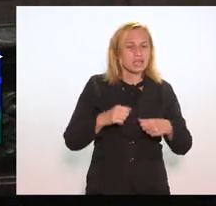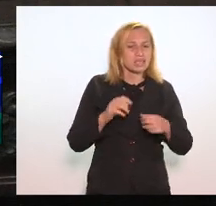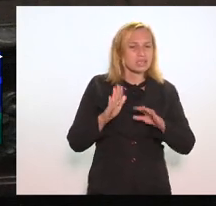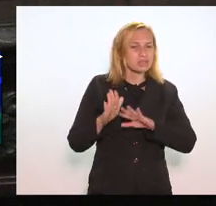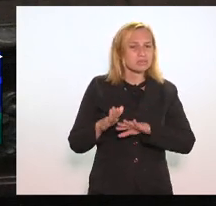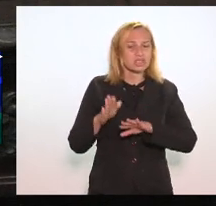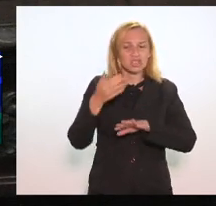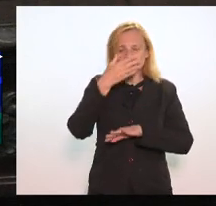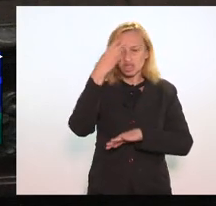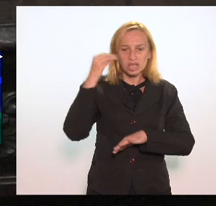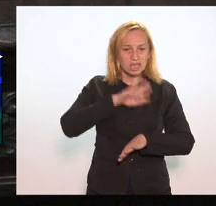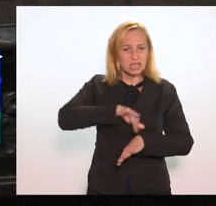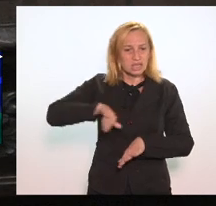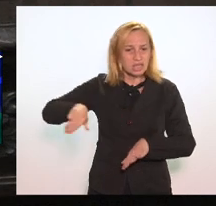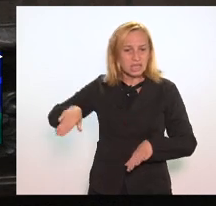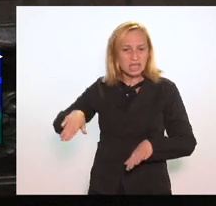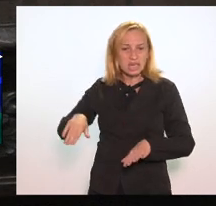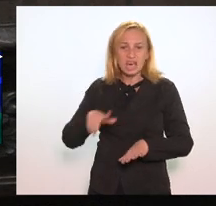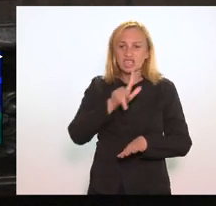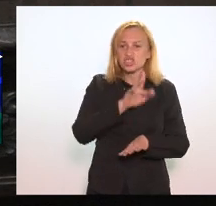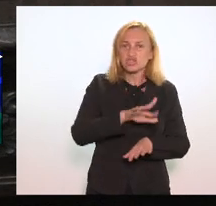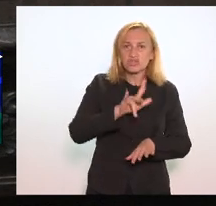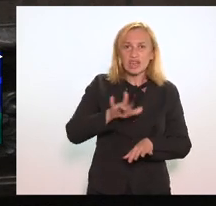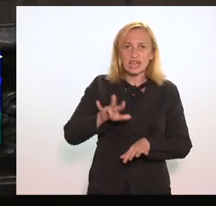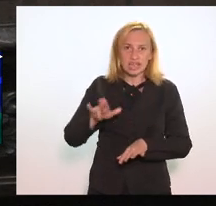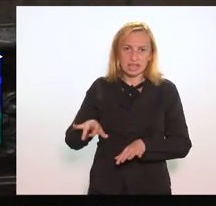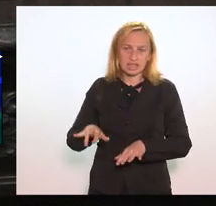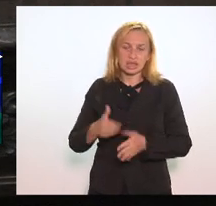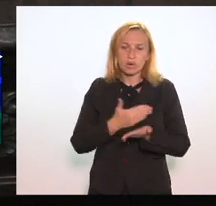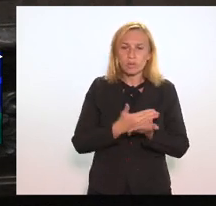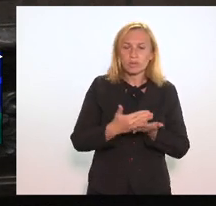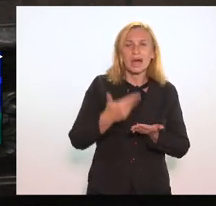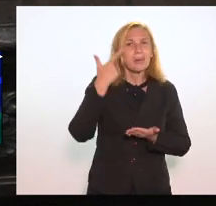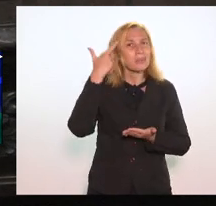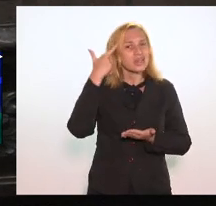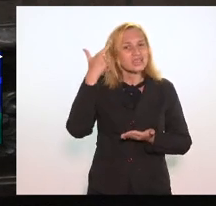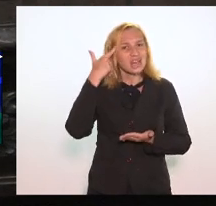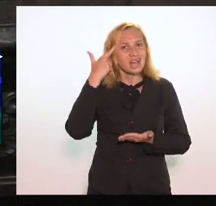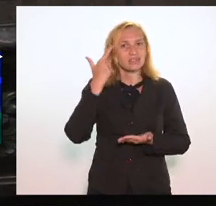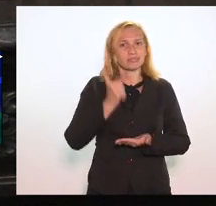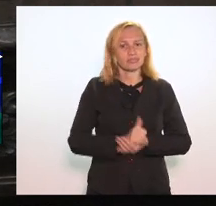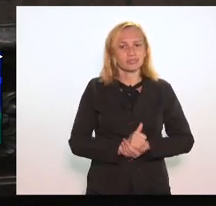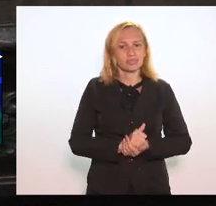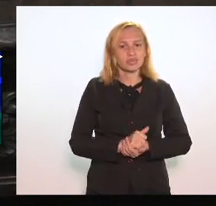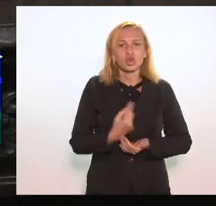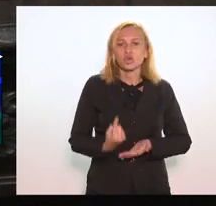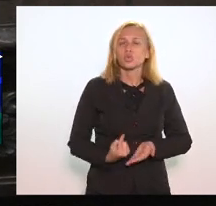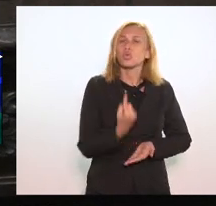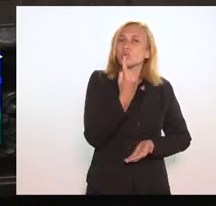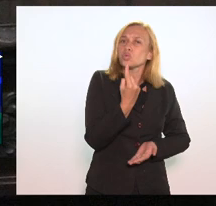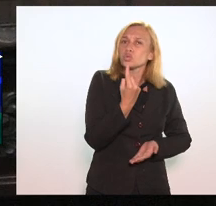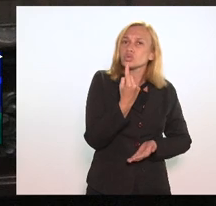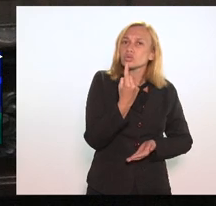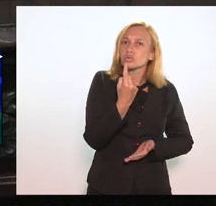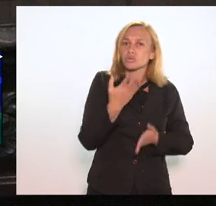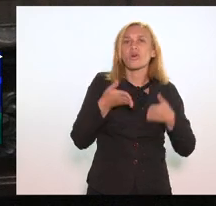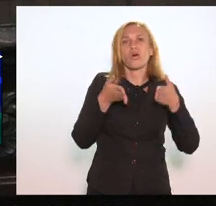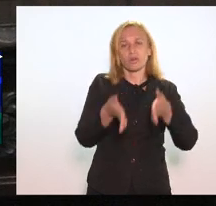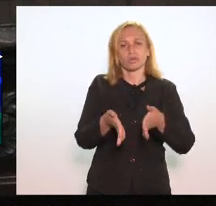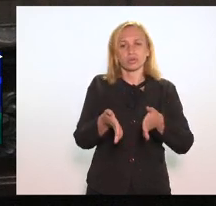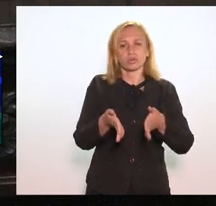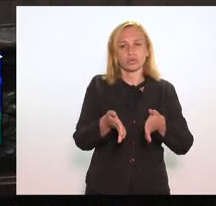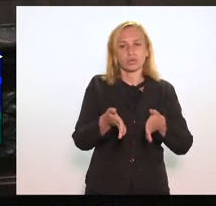deixar de lado as divergências e começar a pensar no único direcionamento